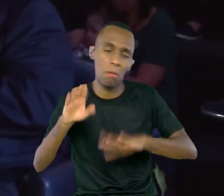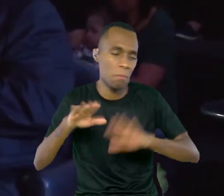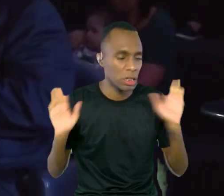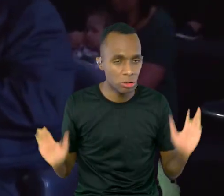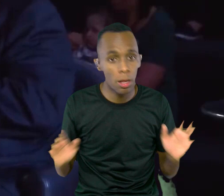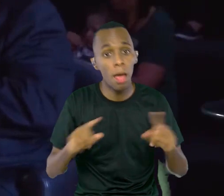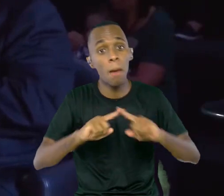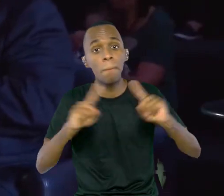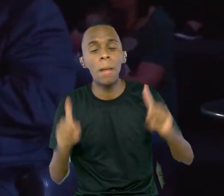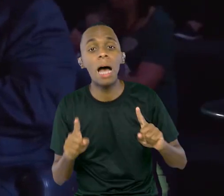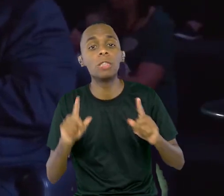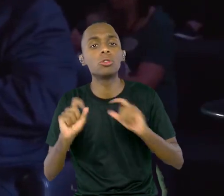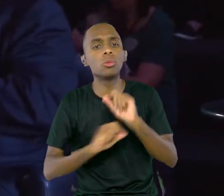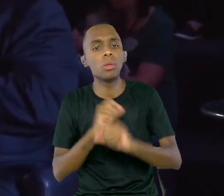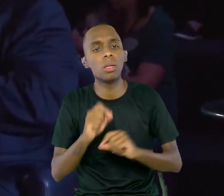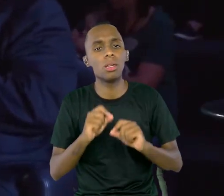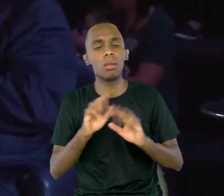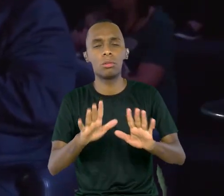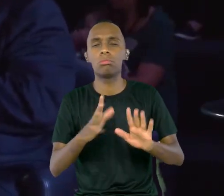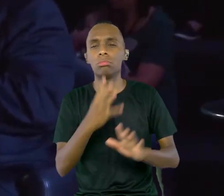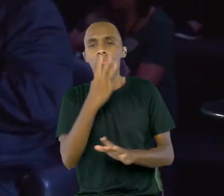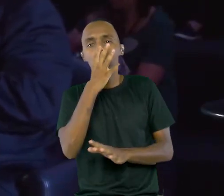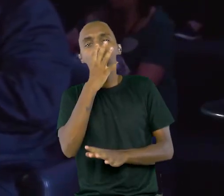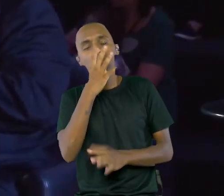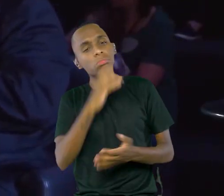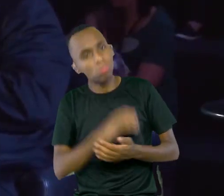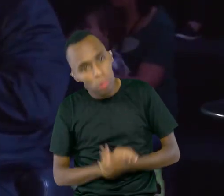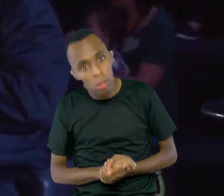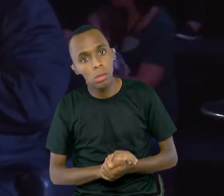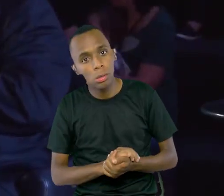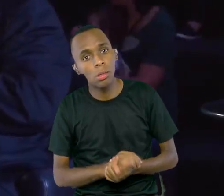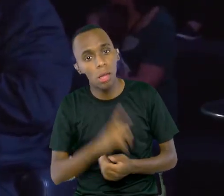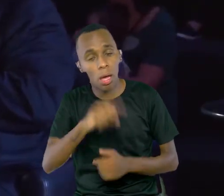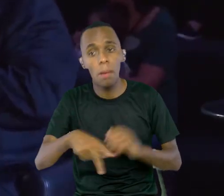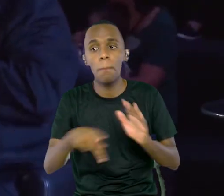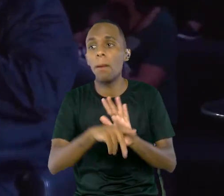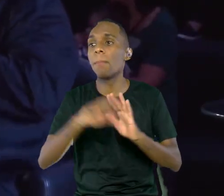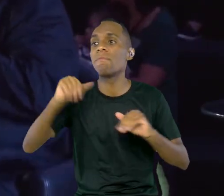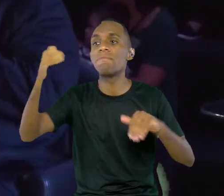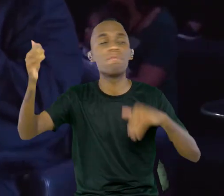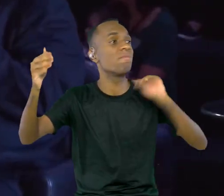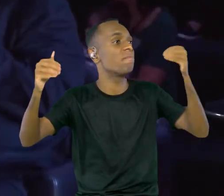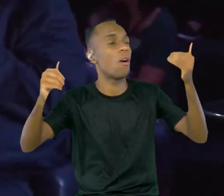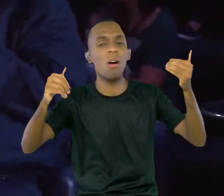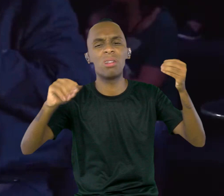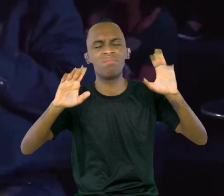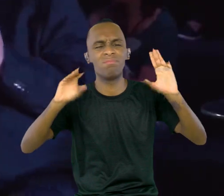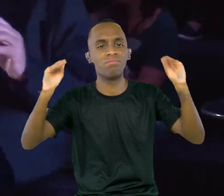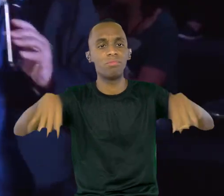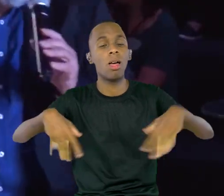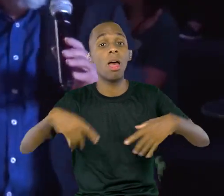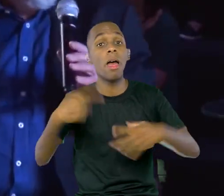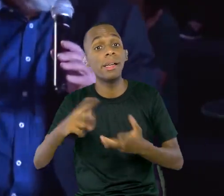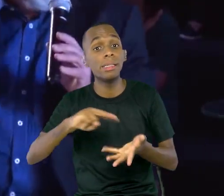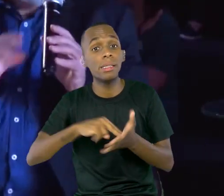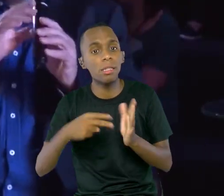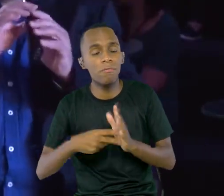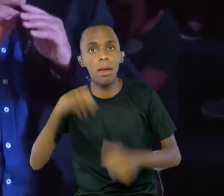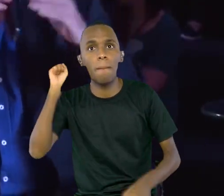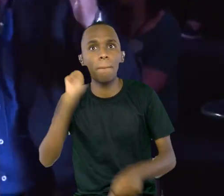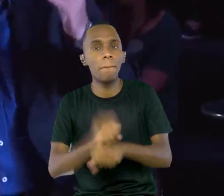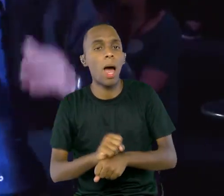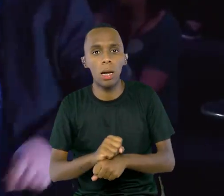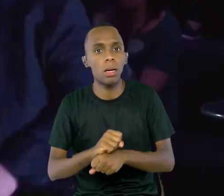às vezes um menino e uma menina, mas com uma abstração magnífica do que está à volta. E isso, como eu dizia, é